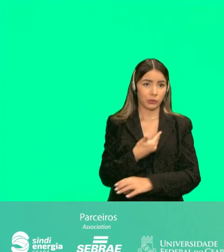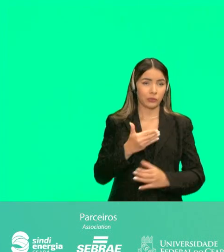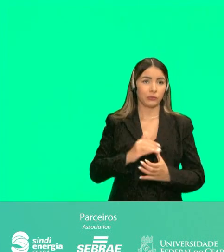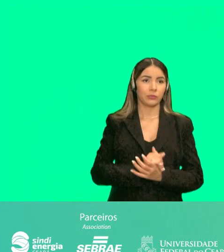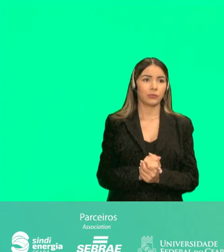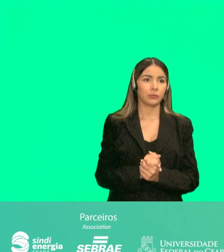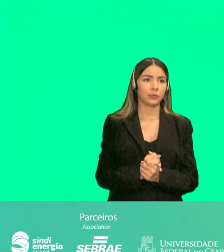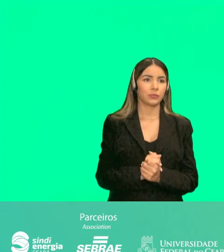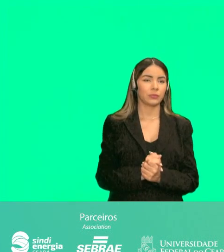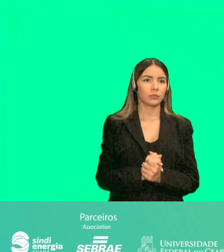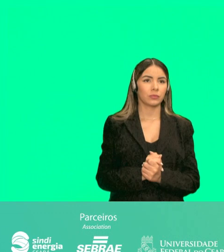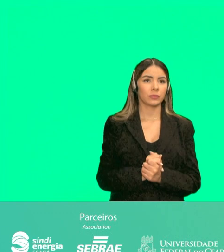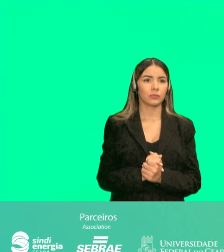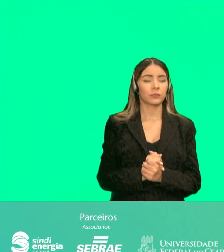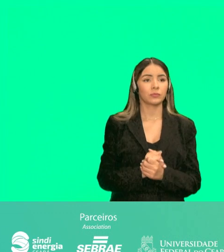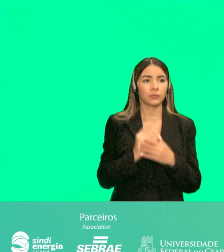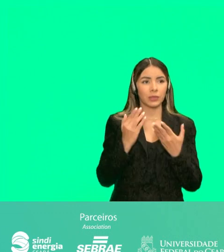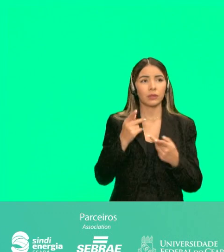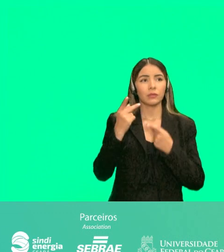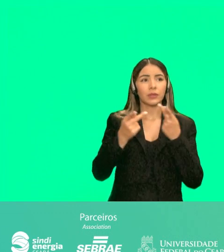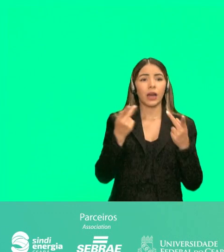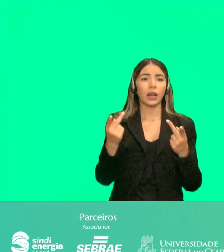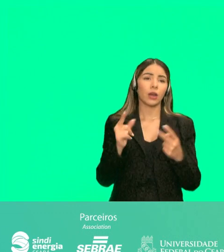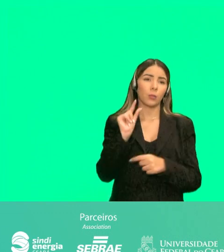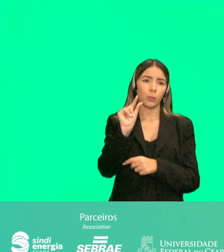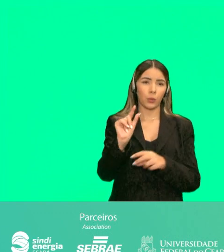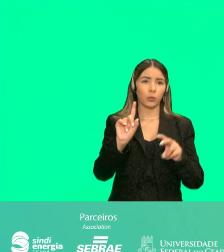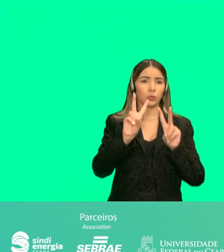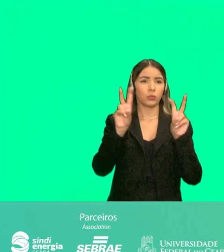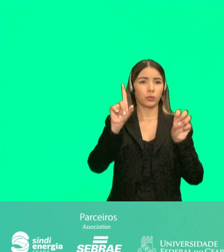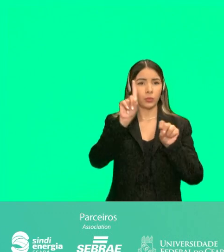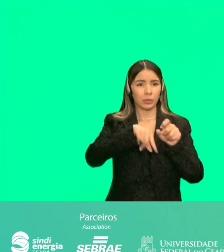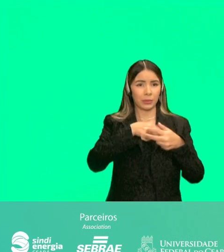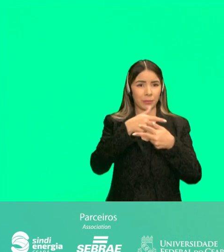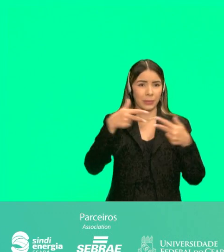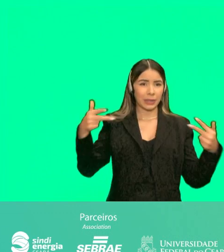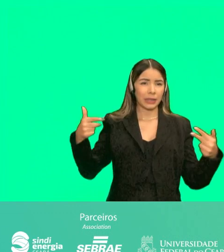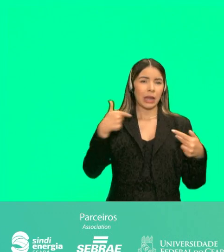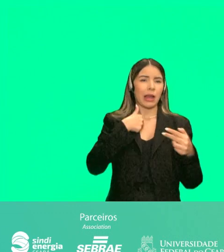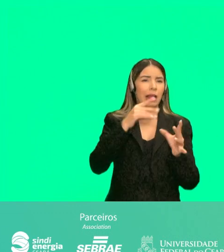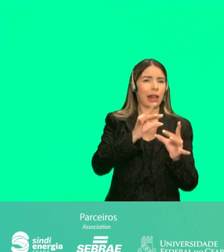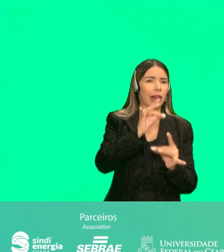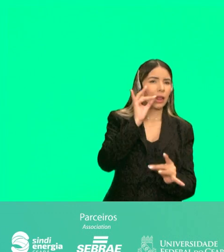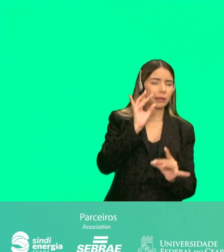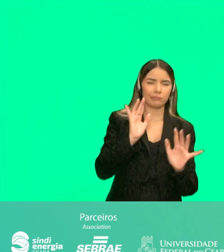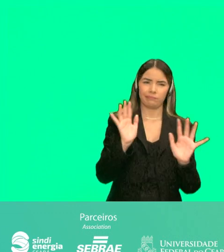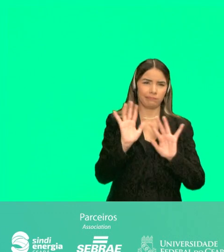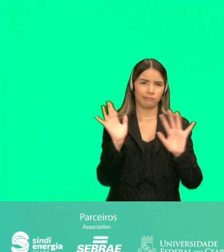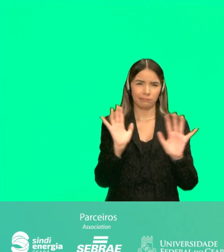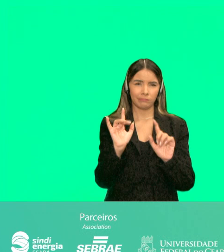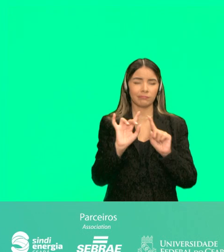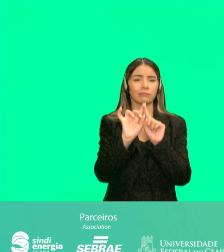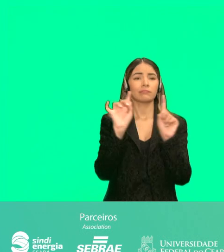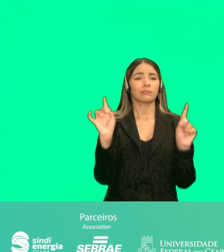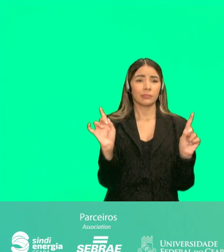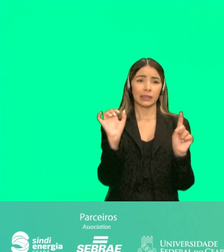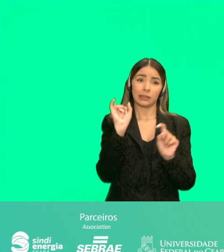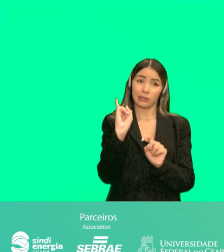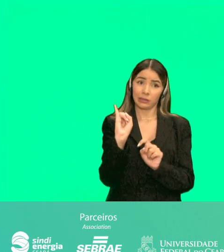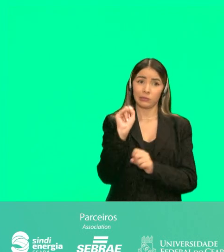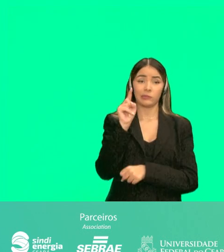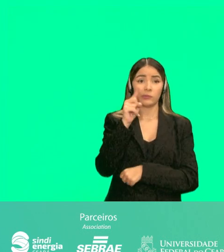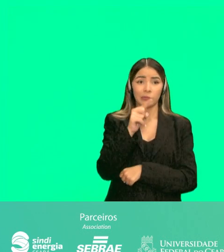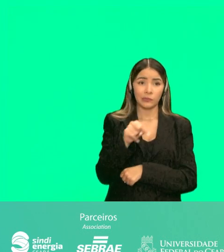I won't Bom, get falando into pouquinho dos details, equipamentos da Hydron, eu não vou entrar no detalhe, and mas eu acho que eu estou totalmente à disposição para but